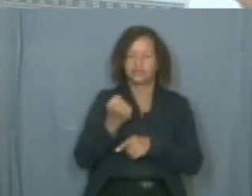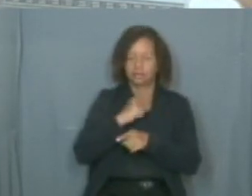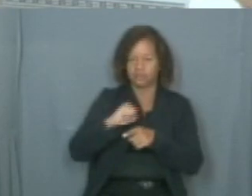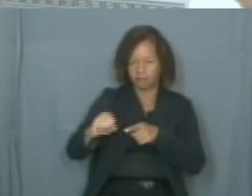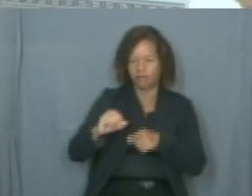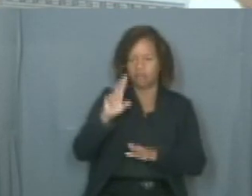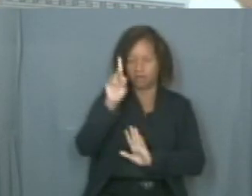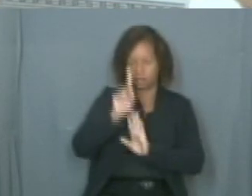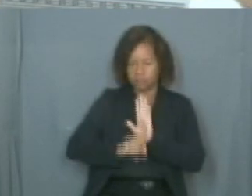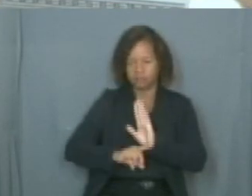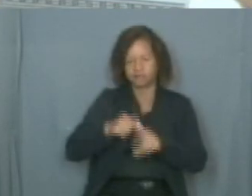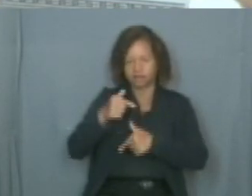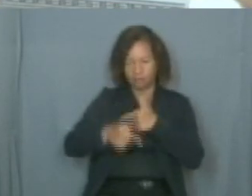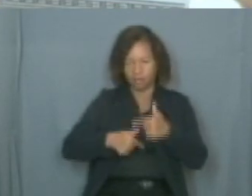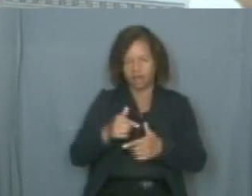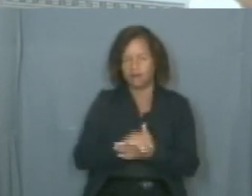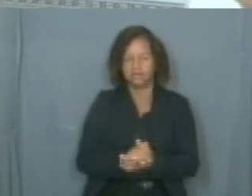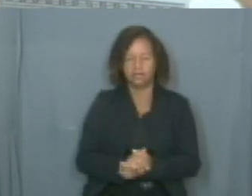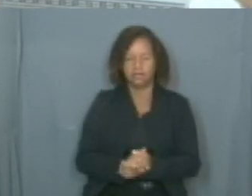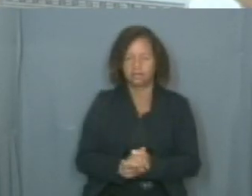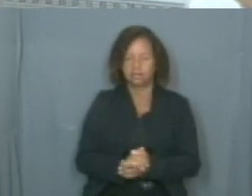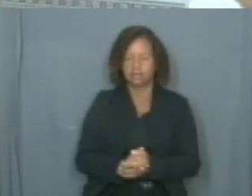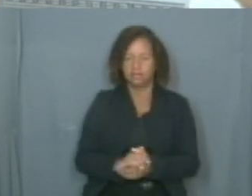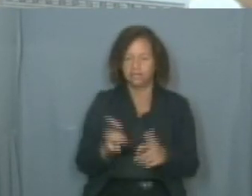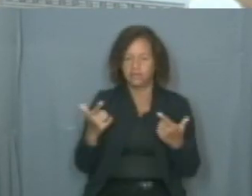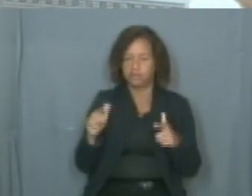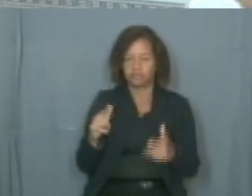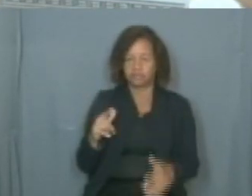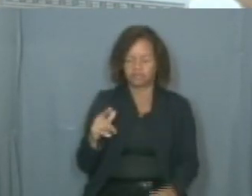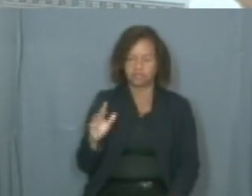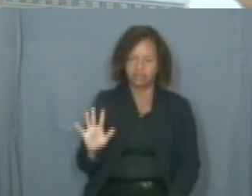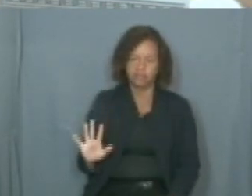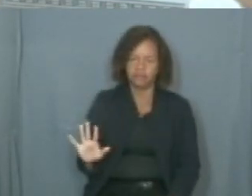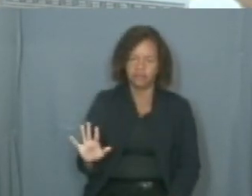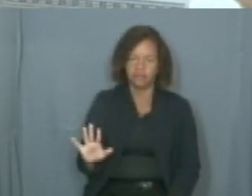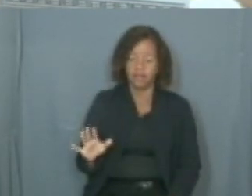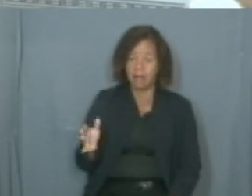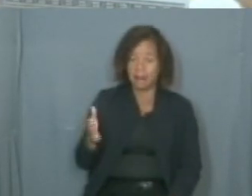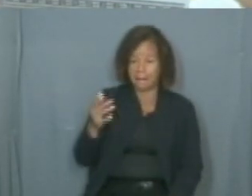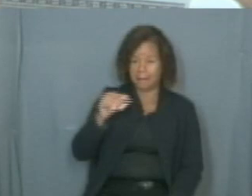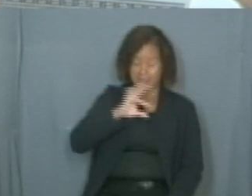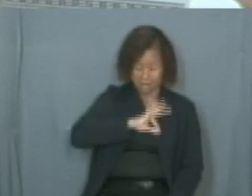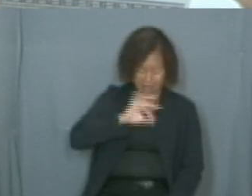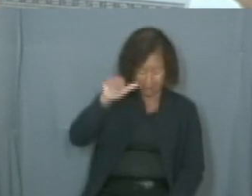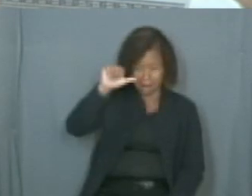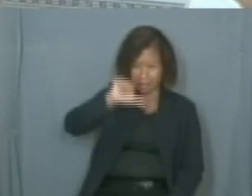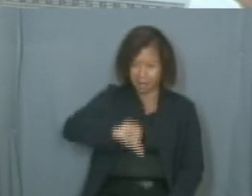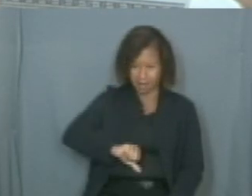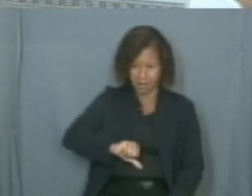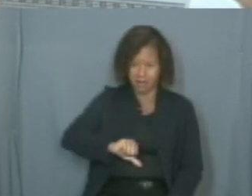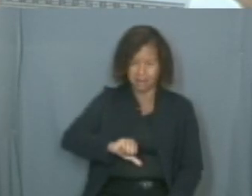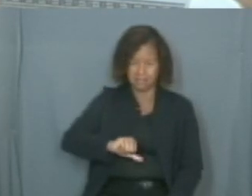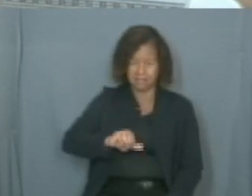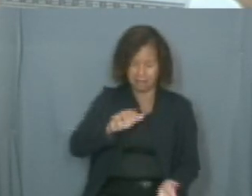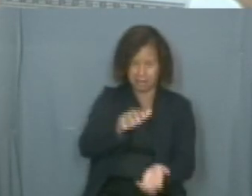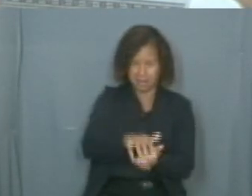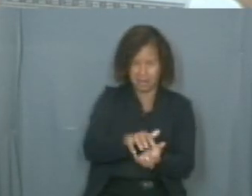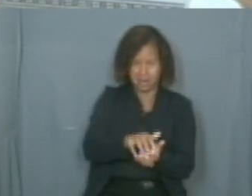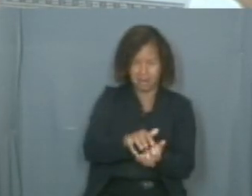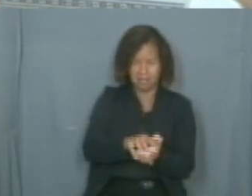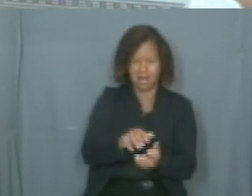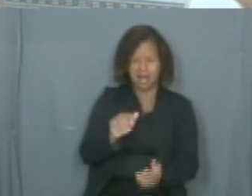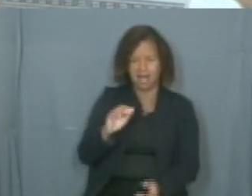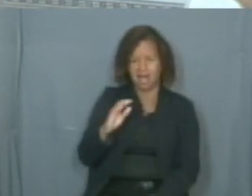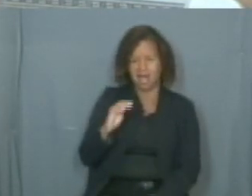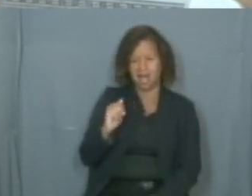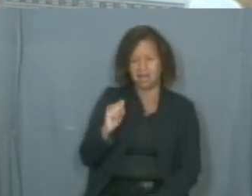defesa do direito do trabalhador. Então, também não é realidade que o pior salário de Pernambuco é dos